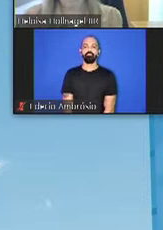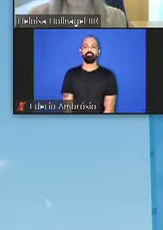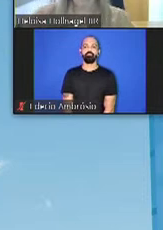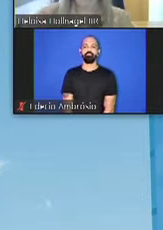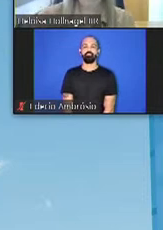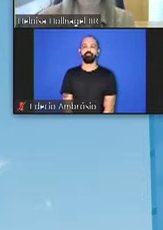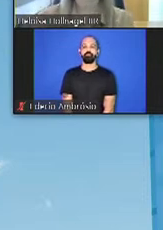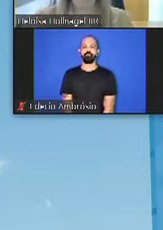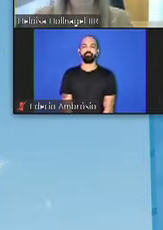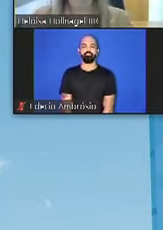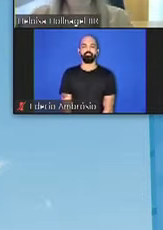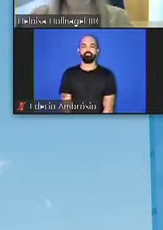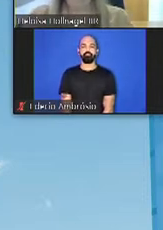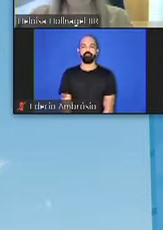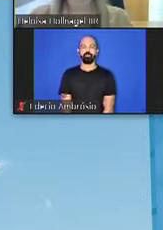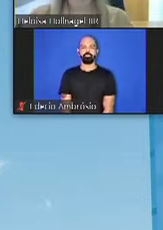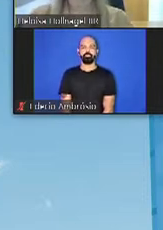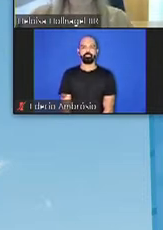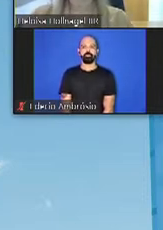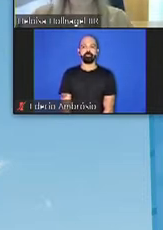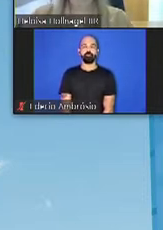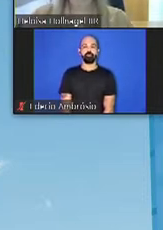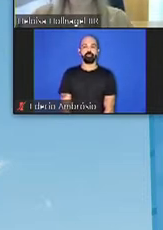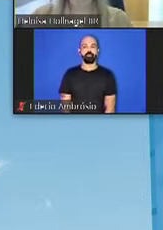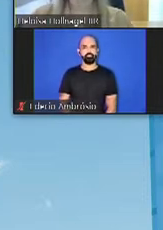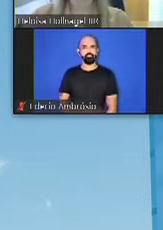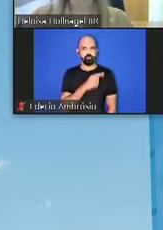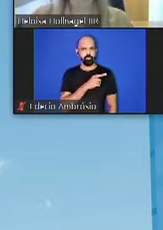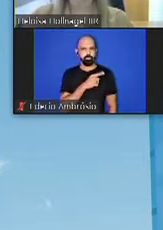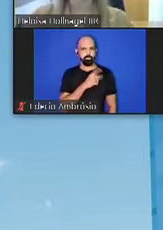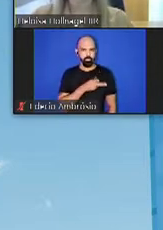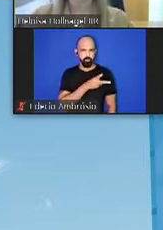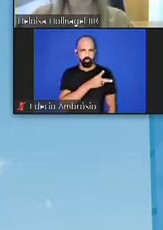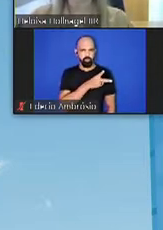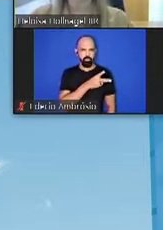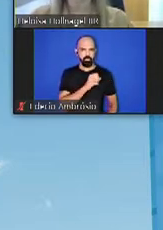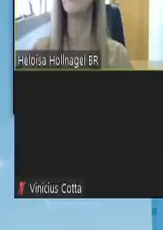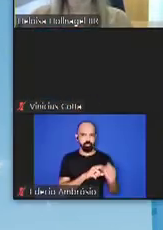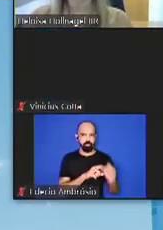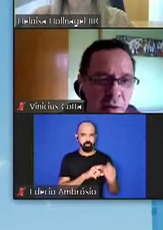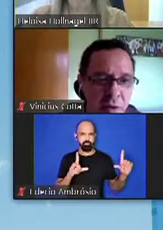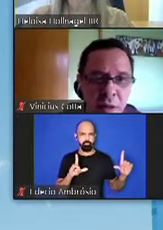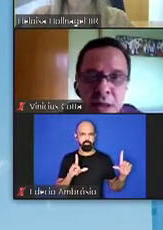Ah, olha. Vocês continuam vendo a minha apresentação?